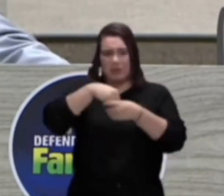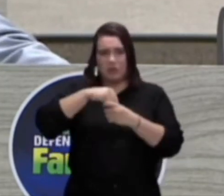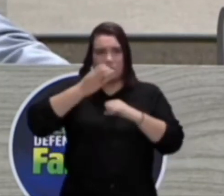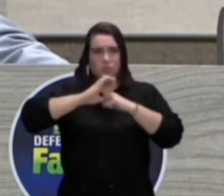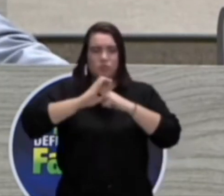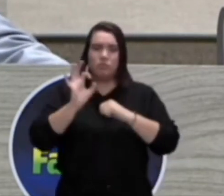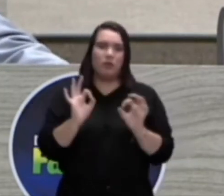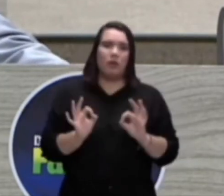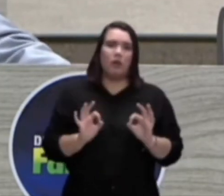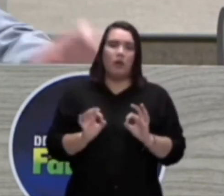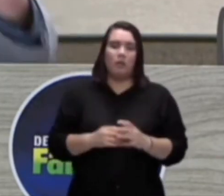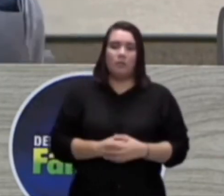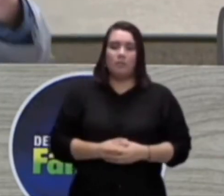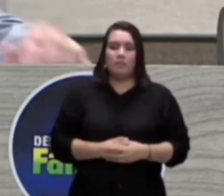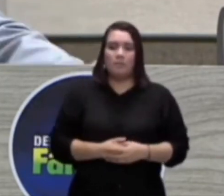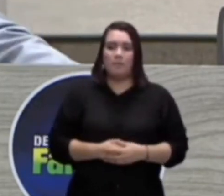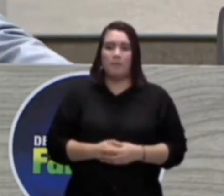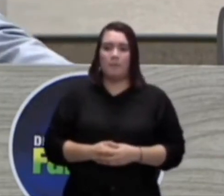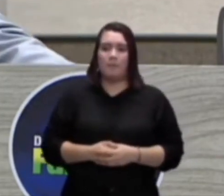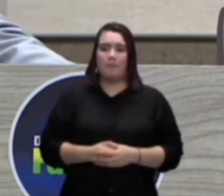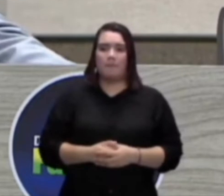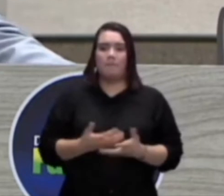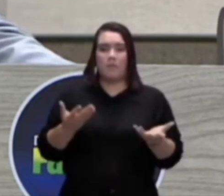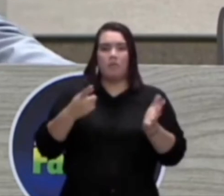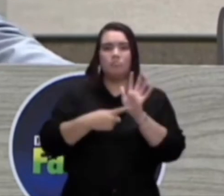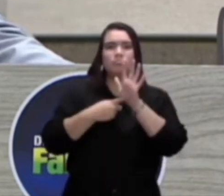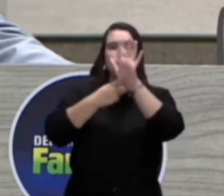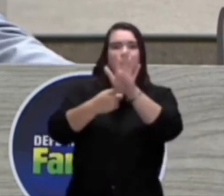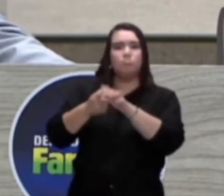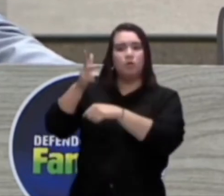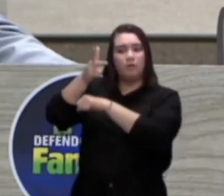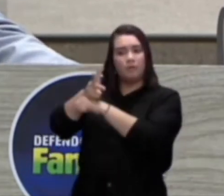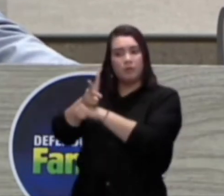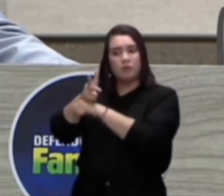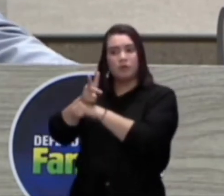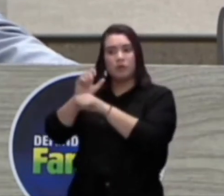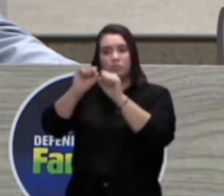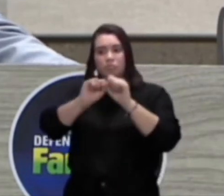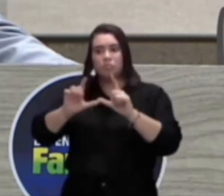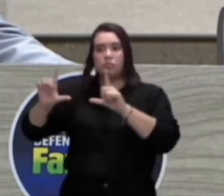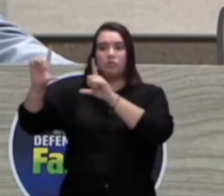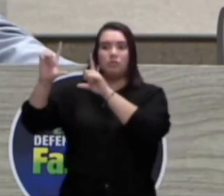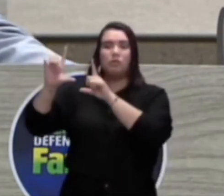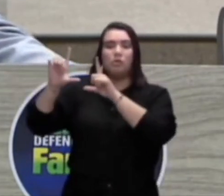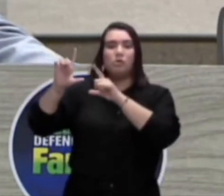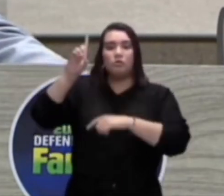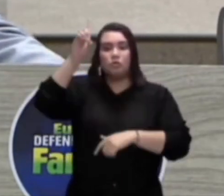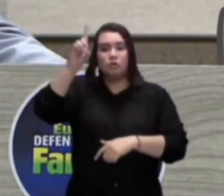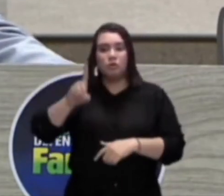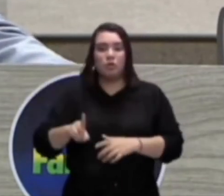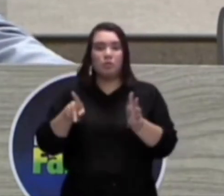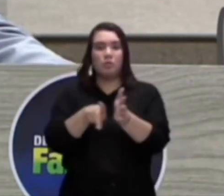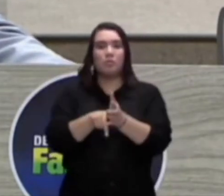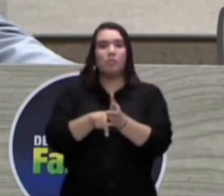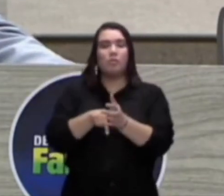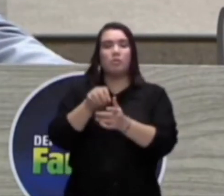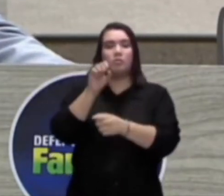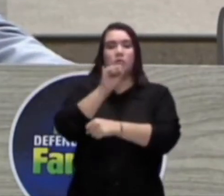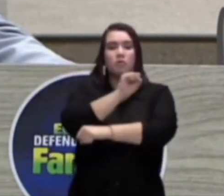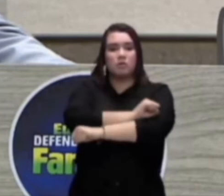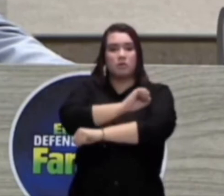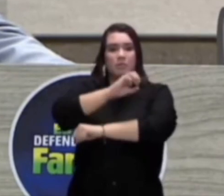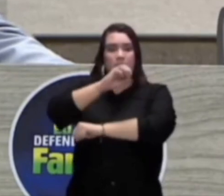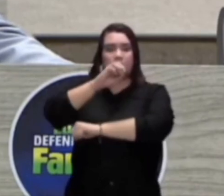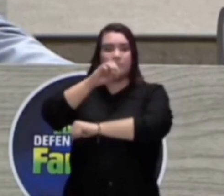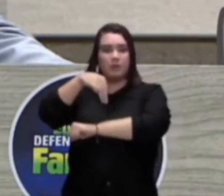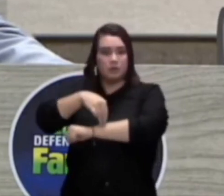inconstitucional. Eu gostaria de passar um vídeo, por favor, da fala do diretor da CEMED, onde faz